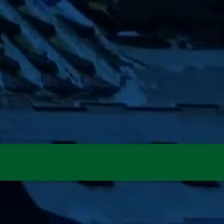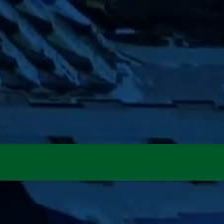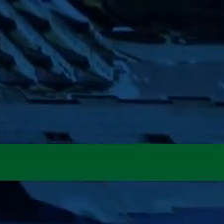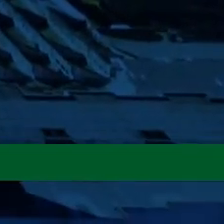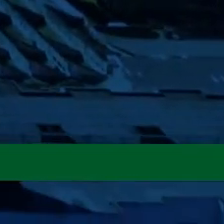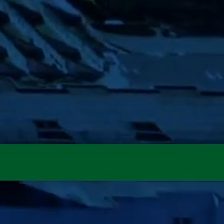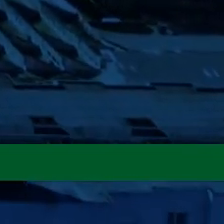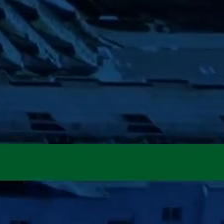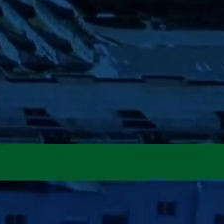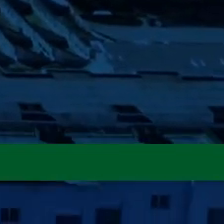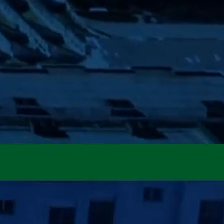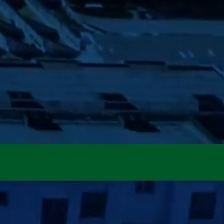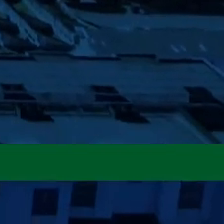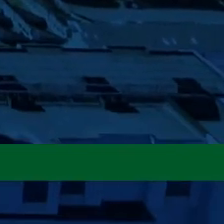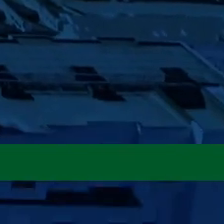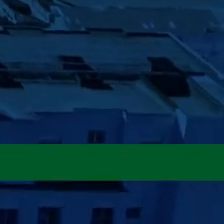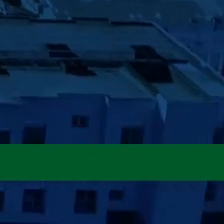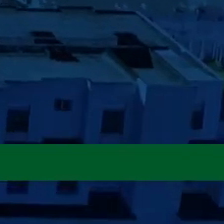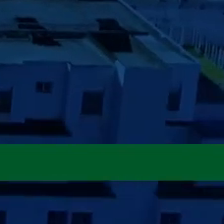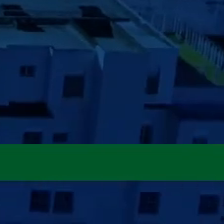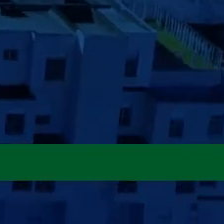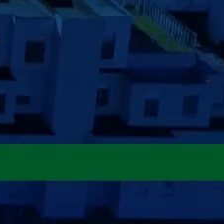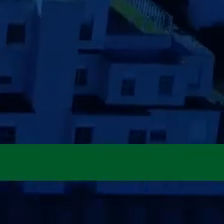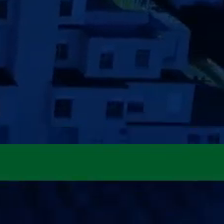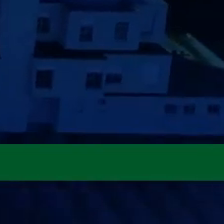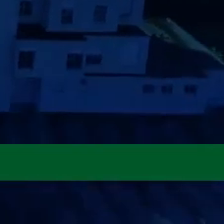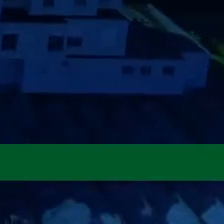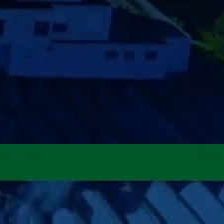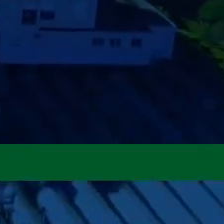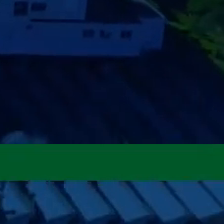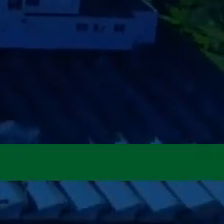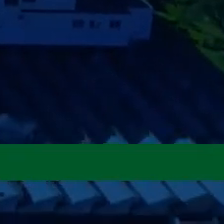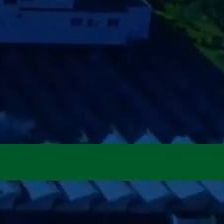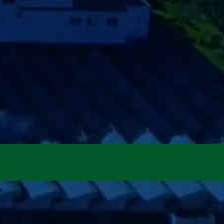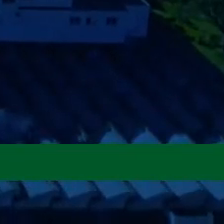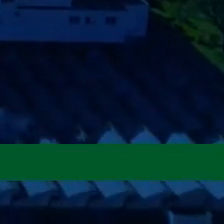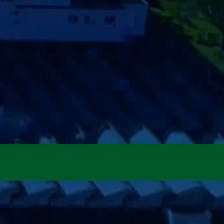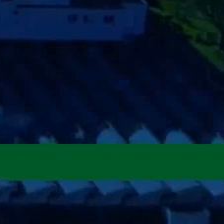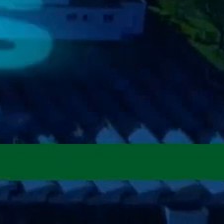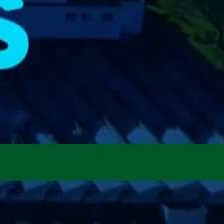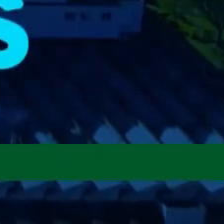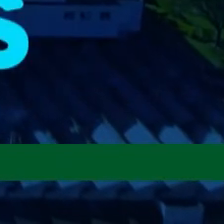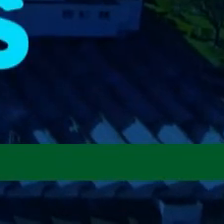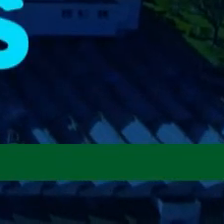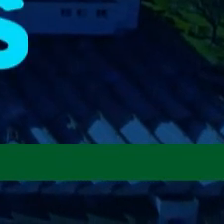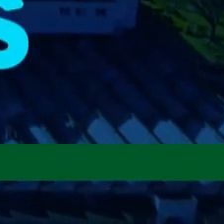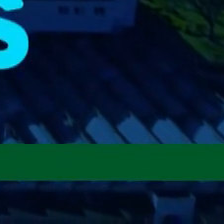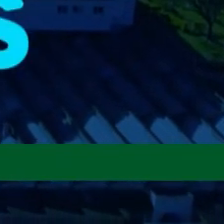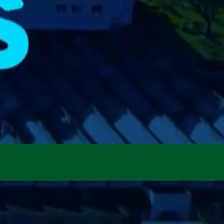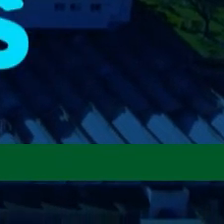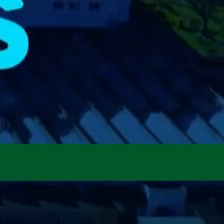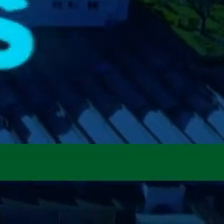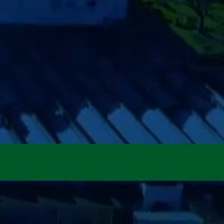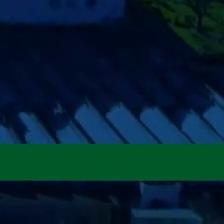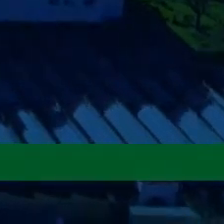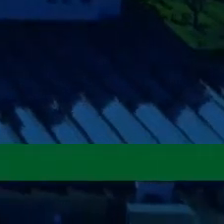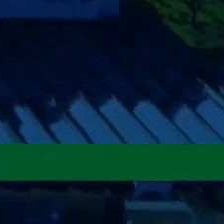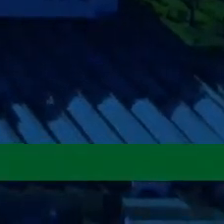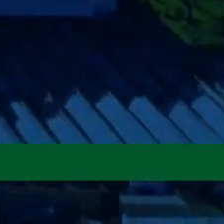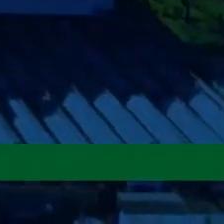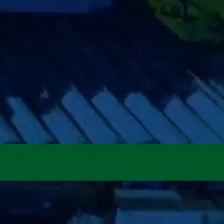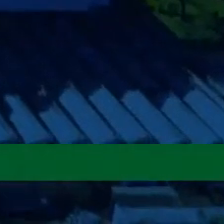de 2024, o HRO, nosso gigante da saúde, já realizou mais de 205 mil